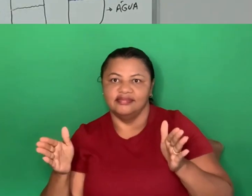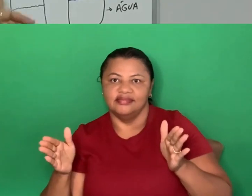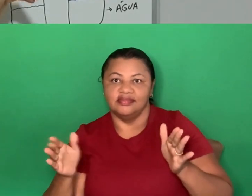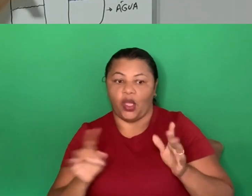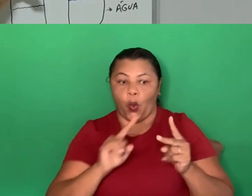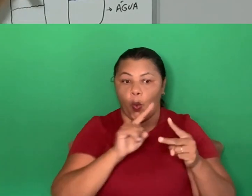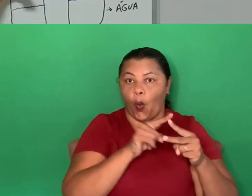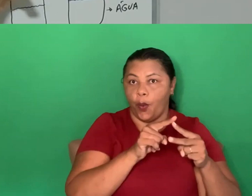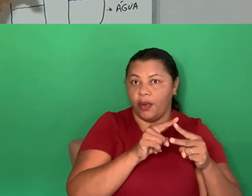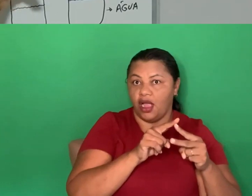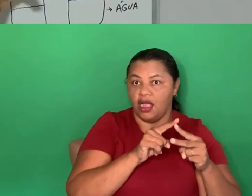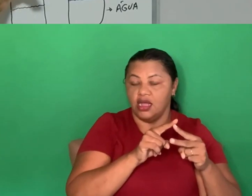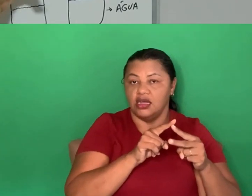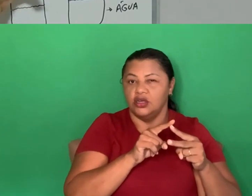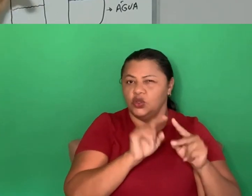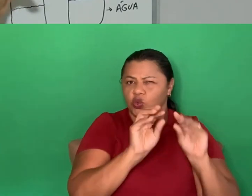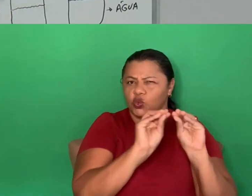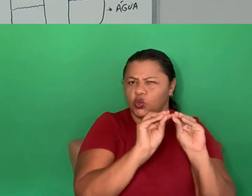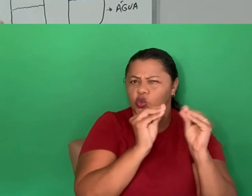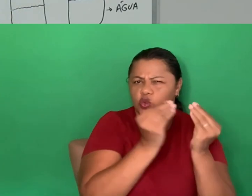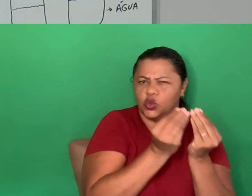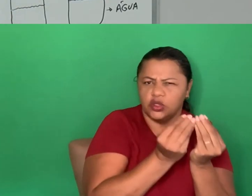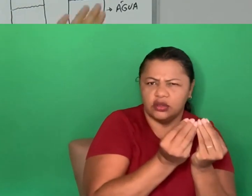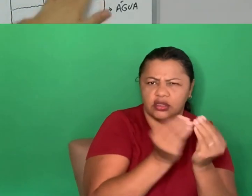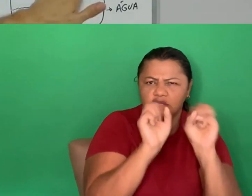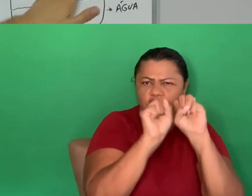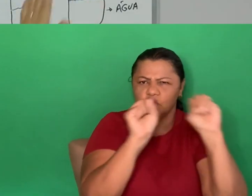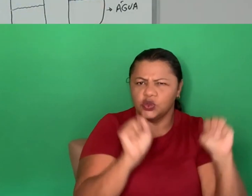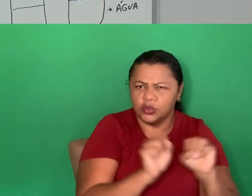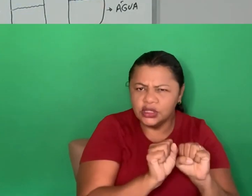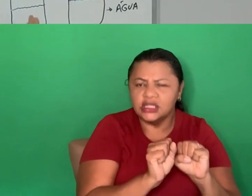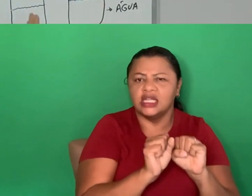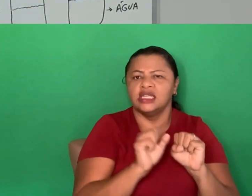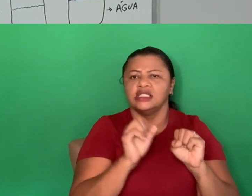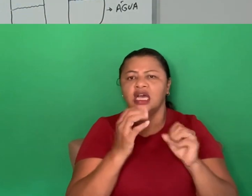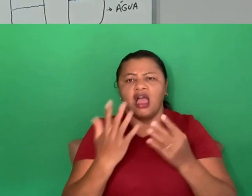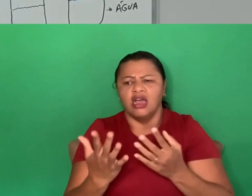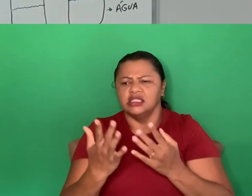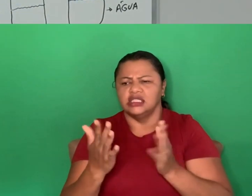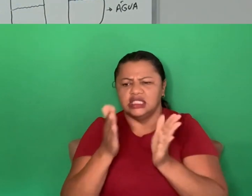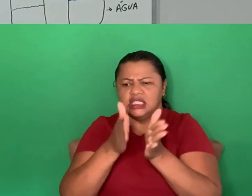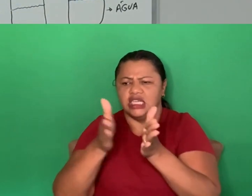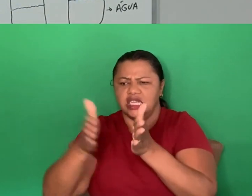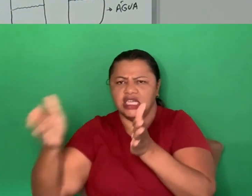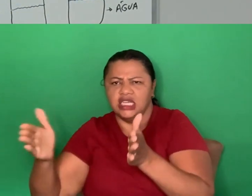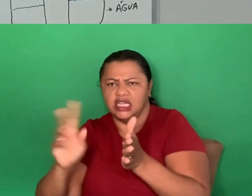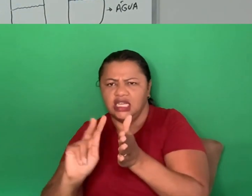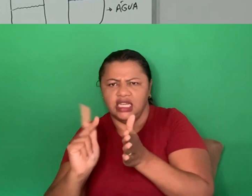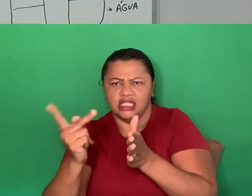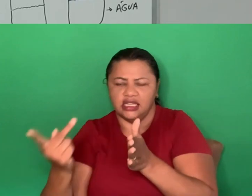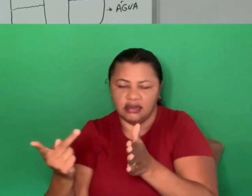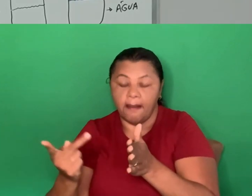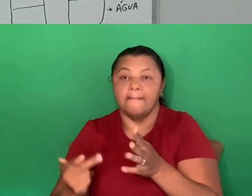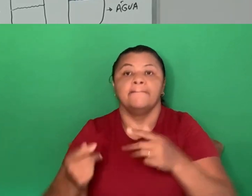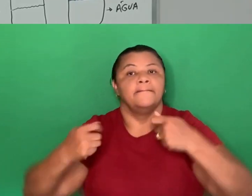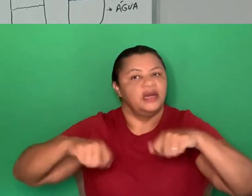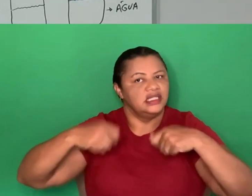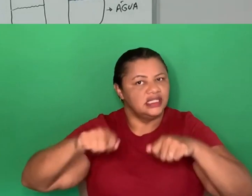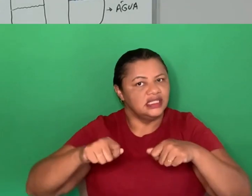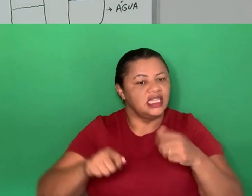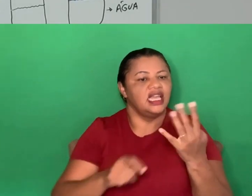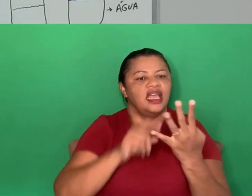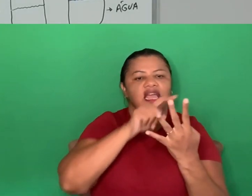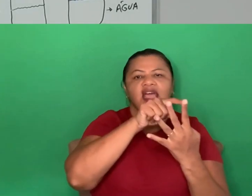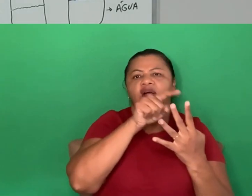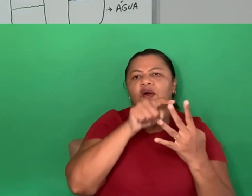água líquida. É todo igual. É um sistema homogêneo. Né? Água e álcool. Homogêneo. Depois que o